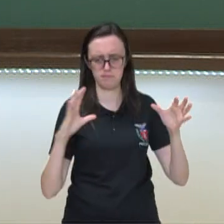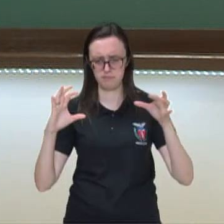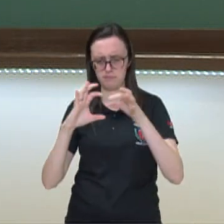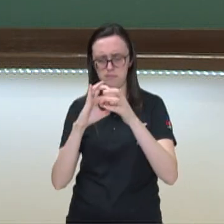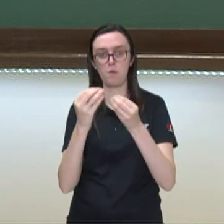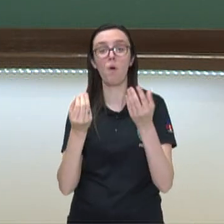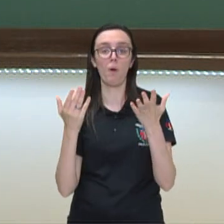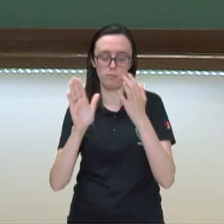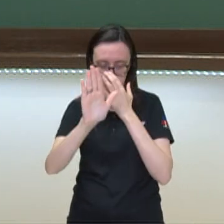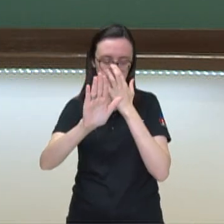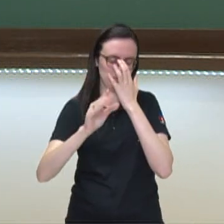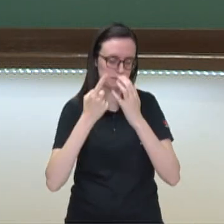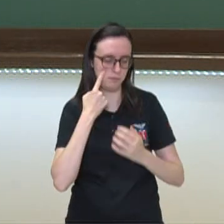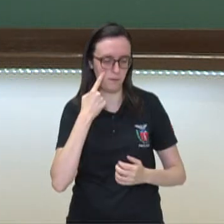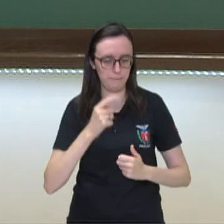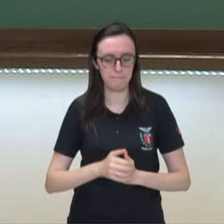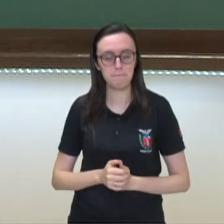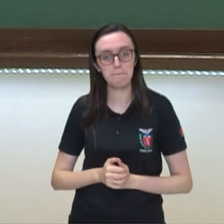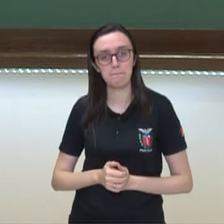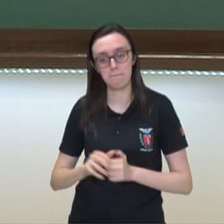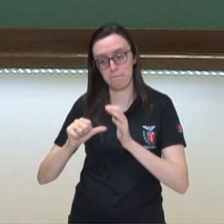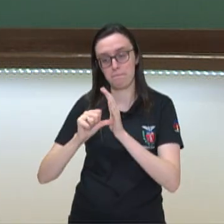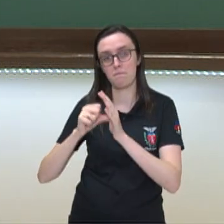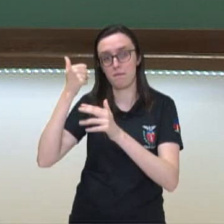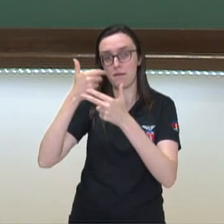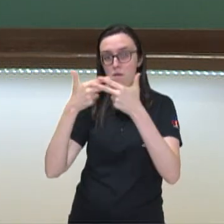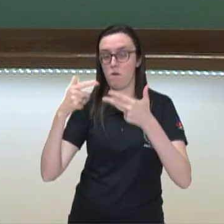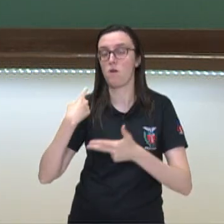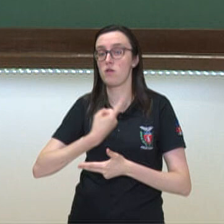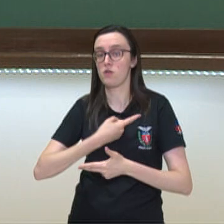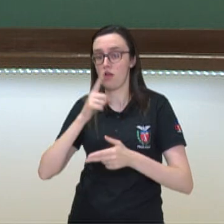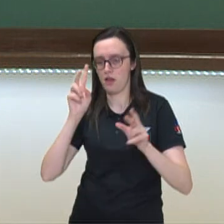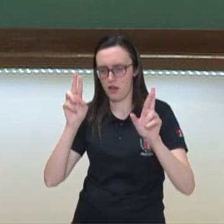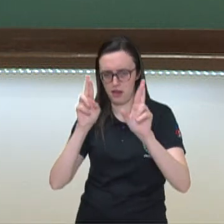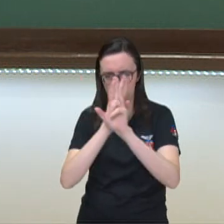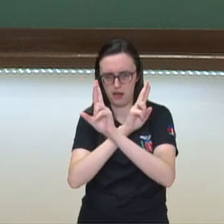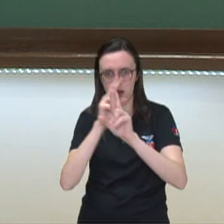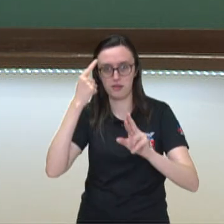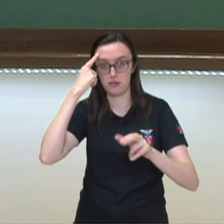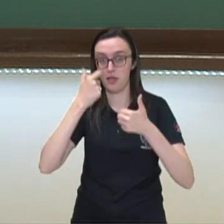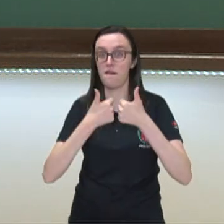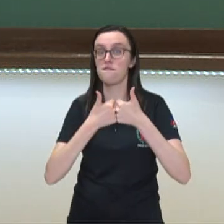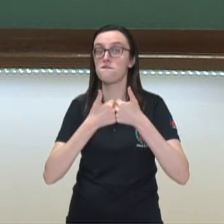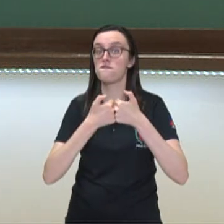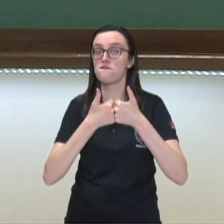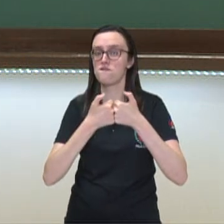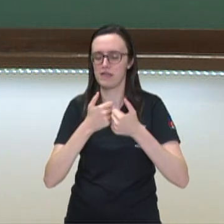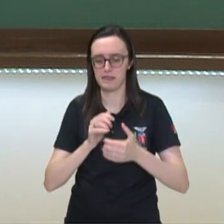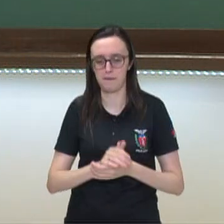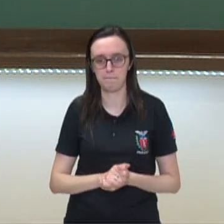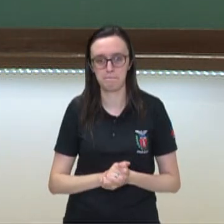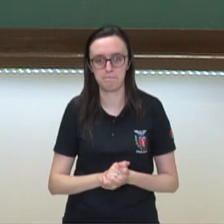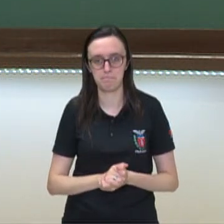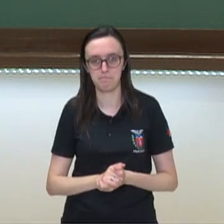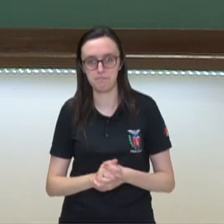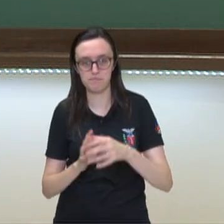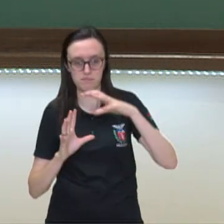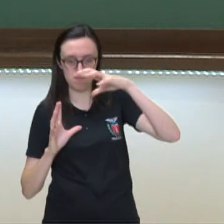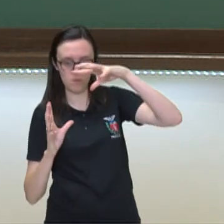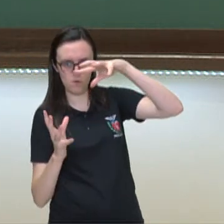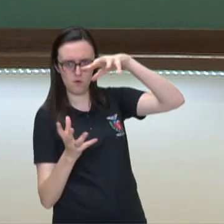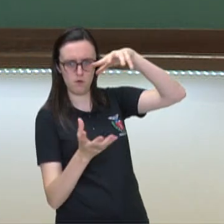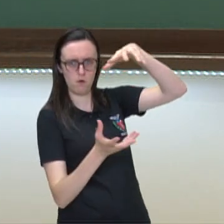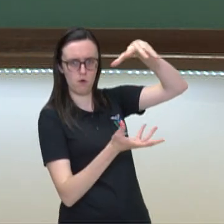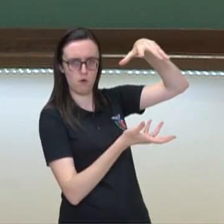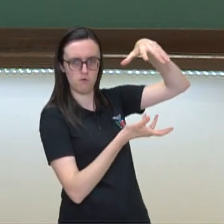conectam? Bom, primeira coisa, vamos fazer uma relação aqui com física. A Terra, o planeta Terra, o